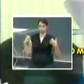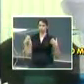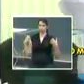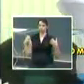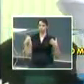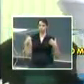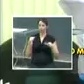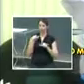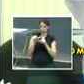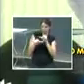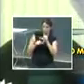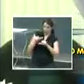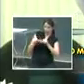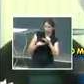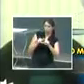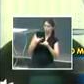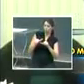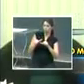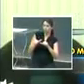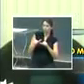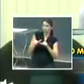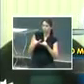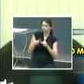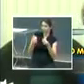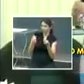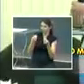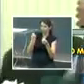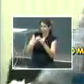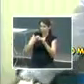novos, porque eu vou te fazer um pregador da minha palavra.